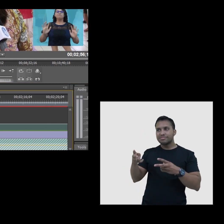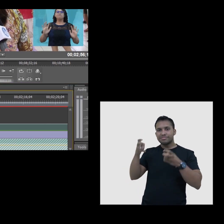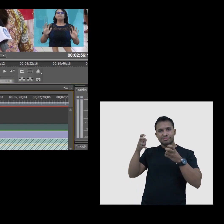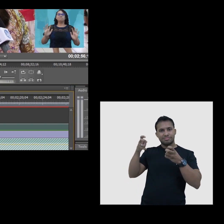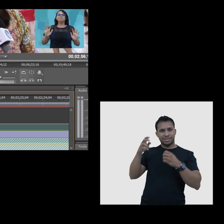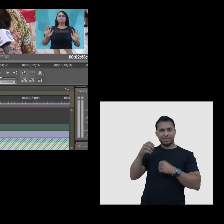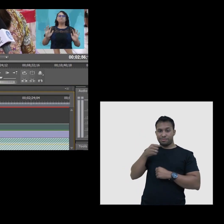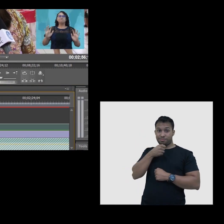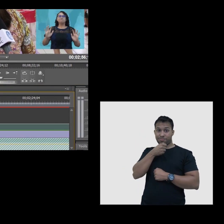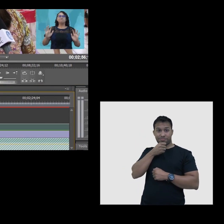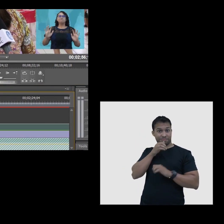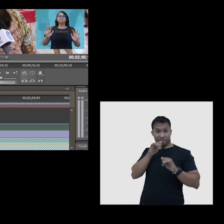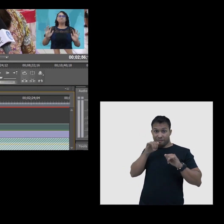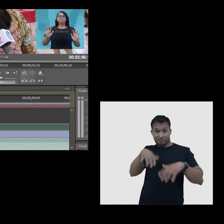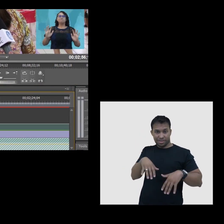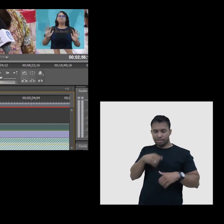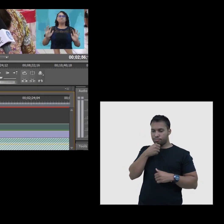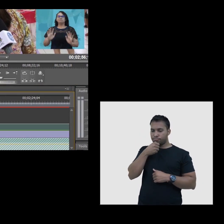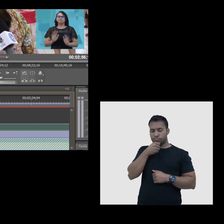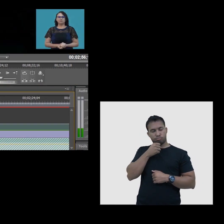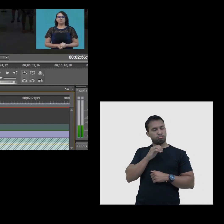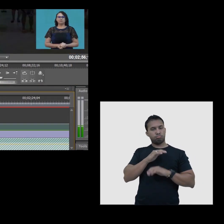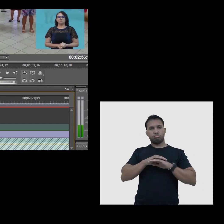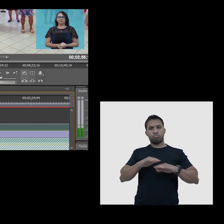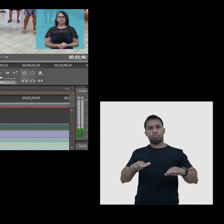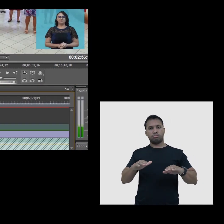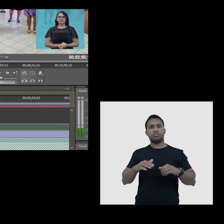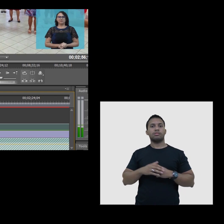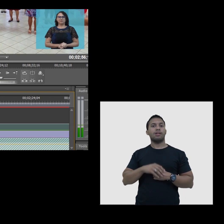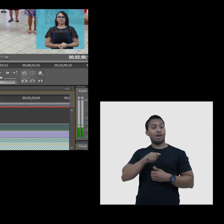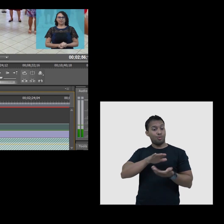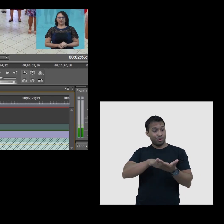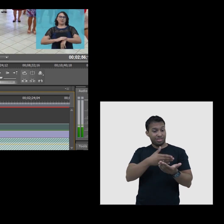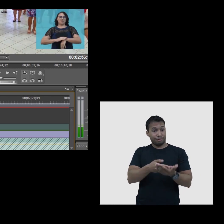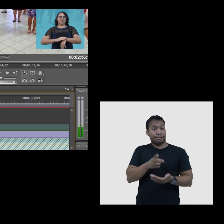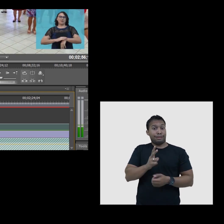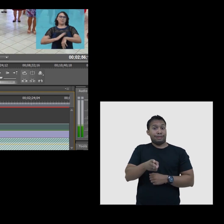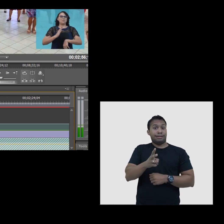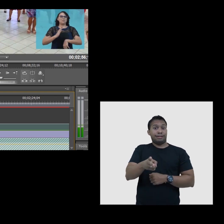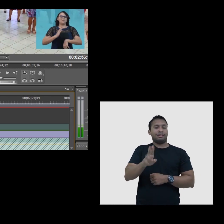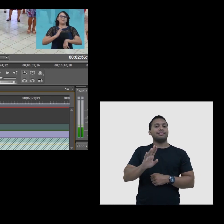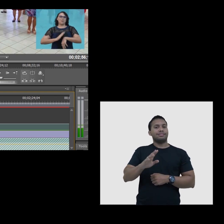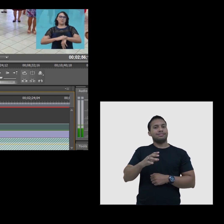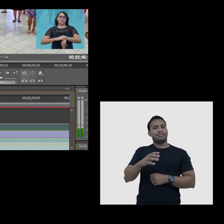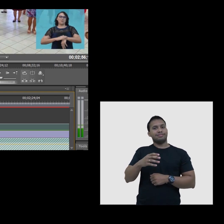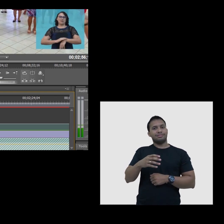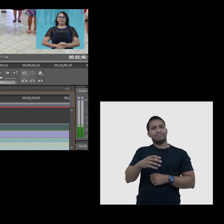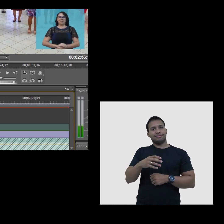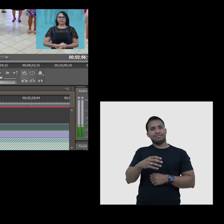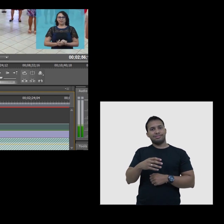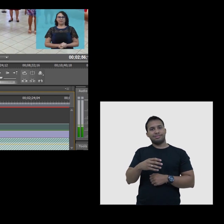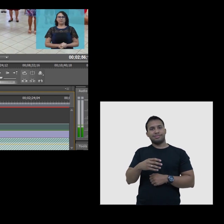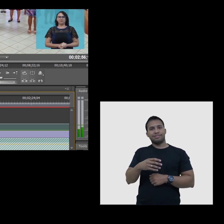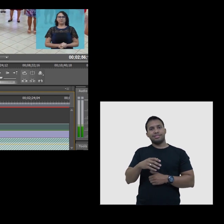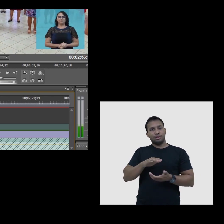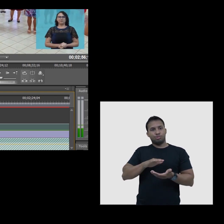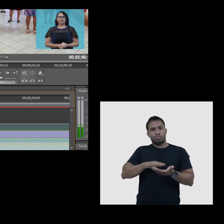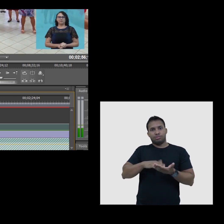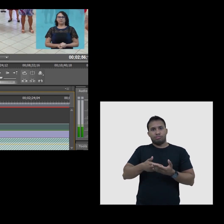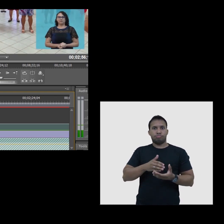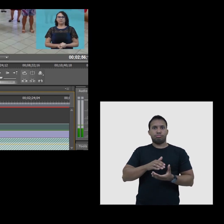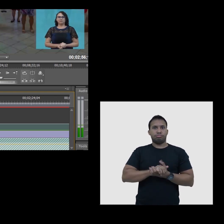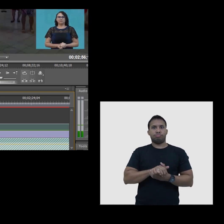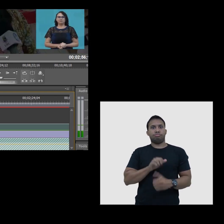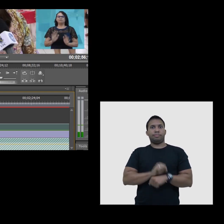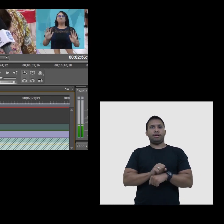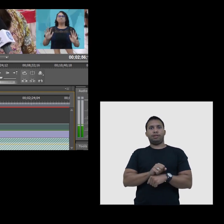Bom, aqui é mais um ponto que a gente percebe que encerrou a fala do narrador. Então a gente vai ter que remover o intérprete desse trecho